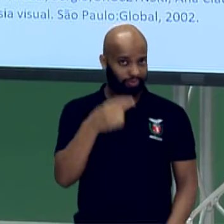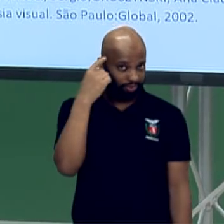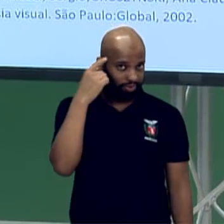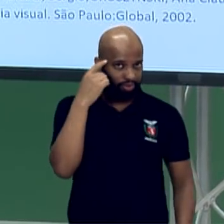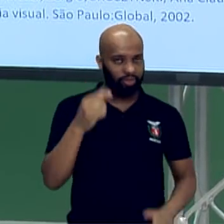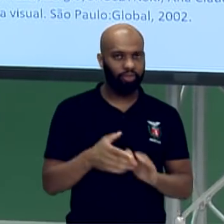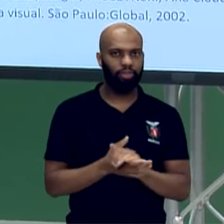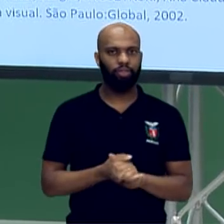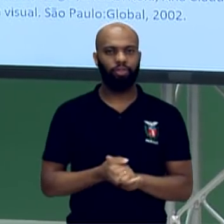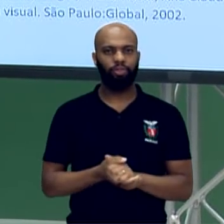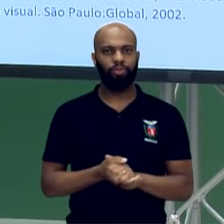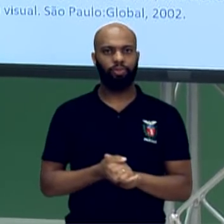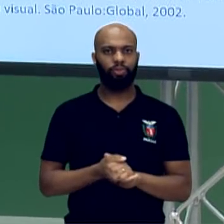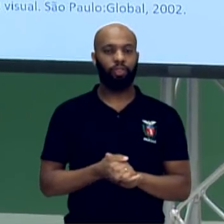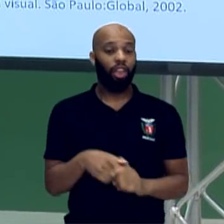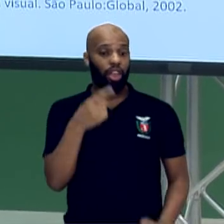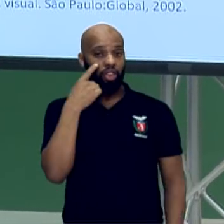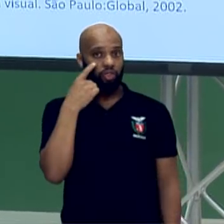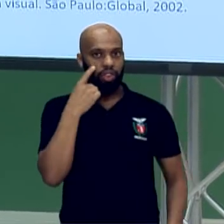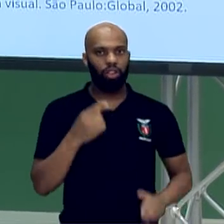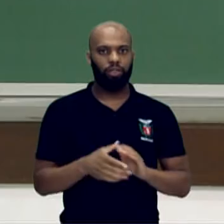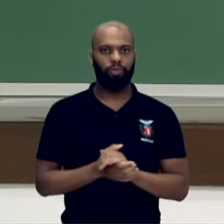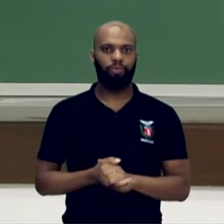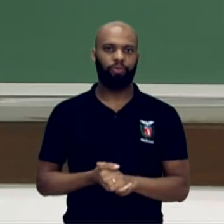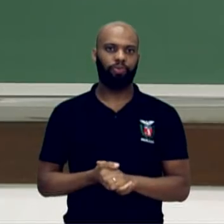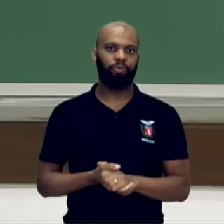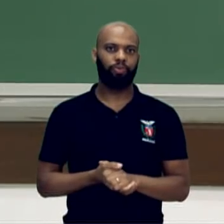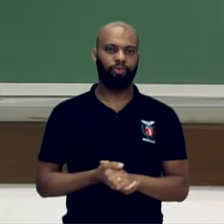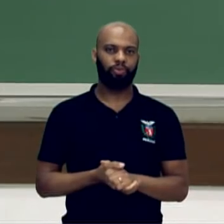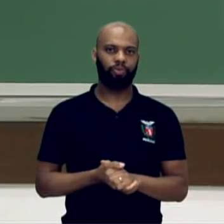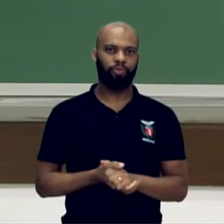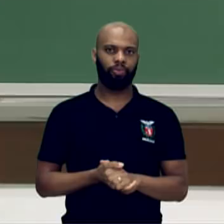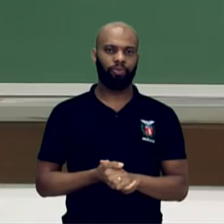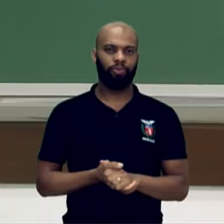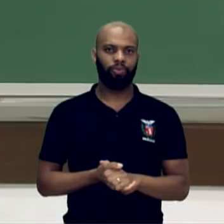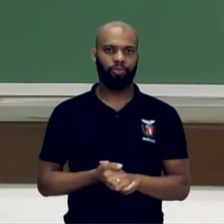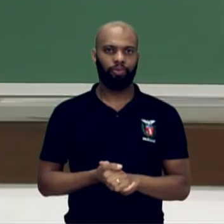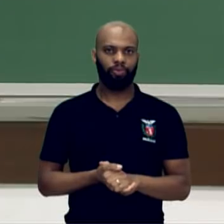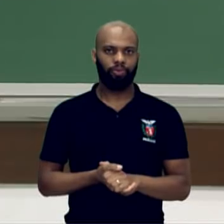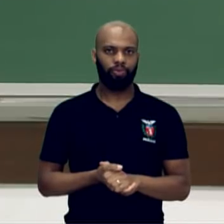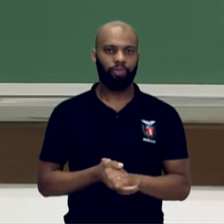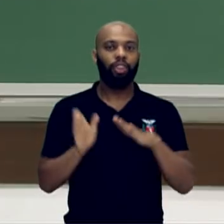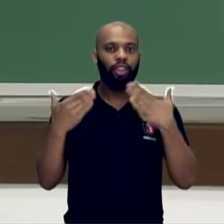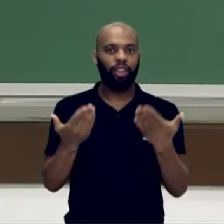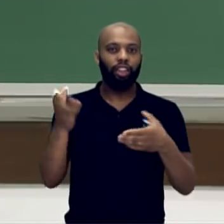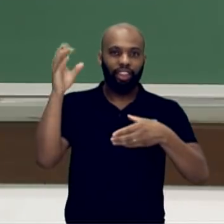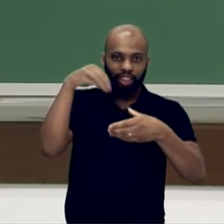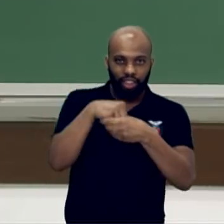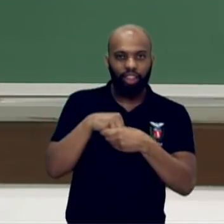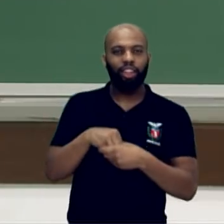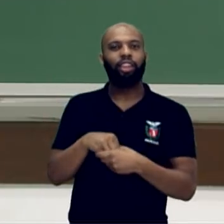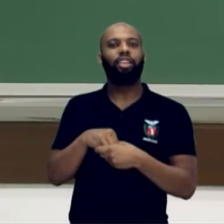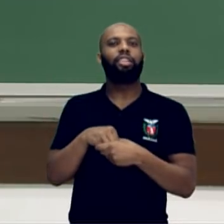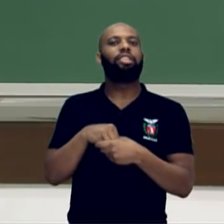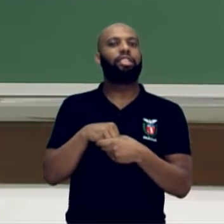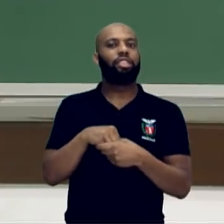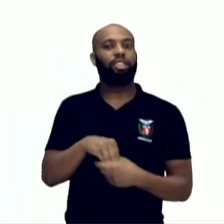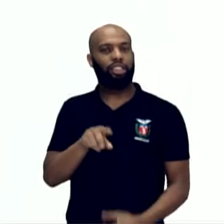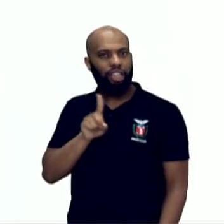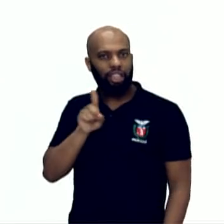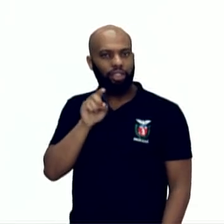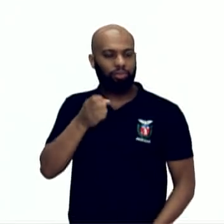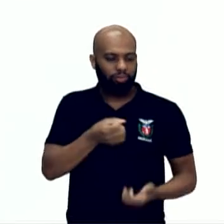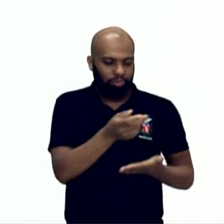pensar? Observe então, pessoal. Olhe só, nesse poema eu tenho tanto os aspectos visuais como